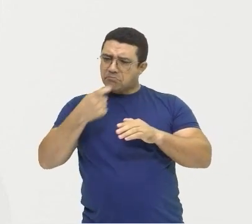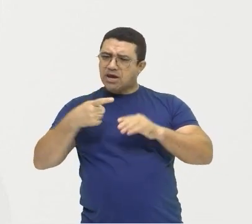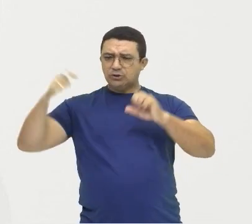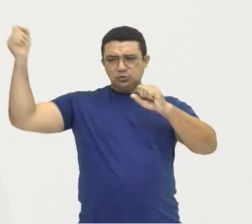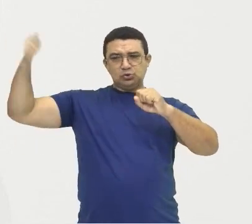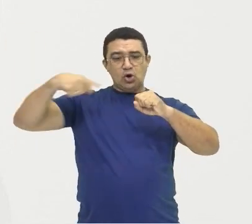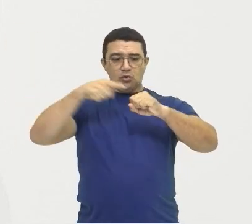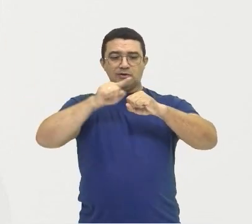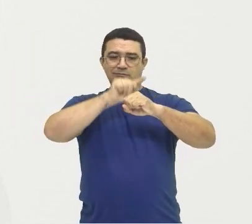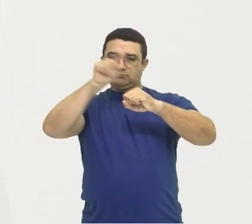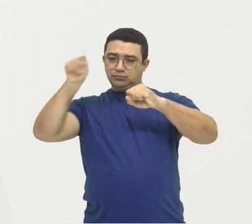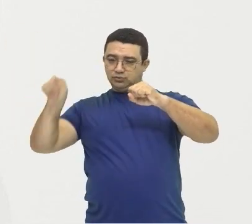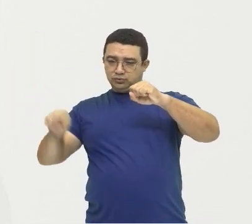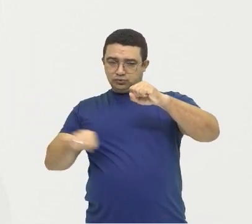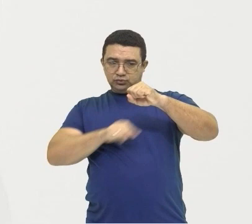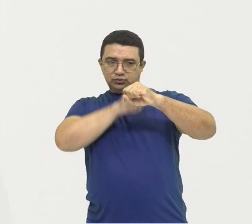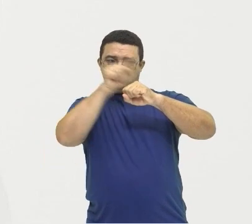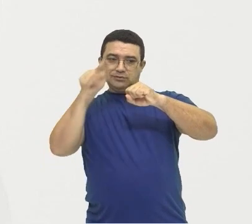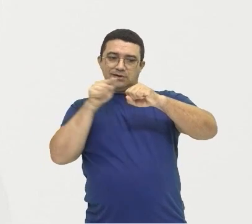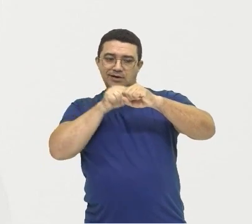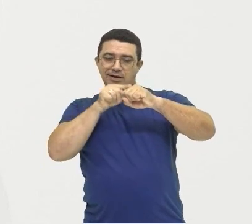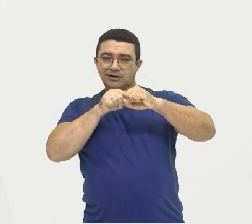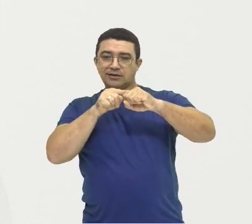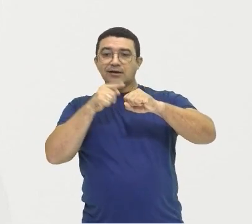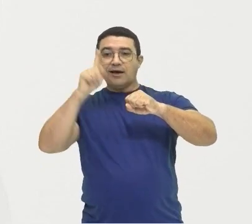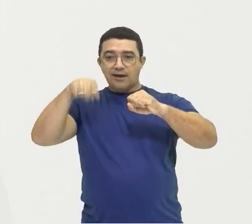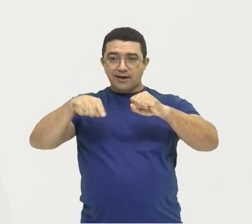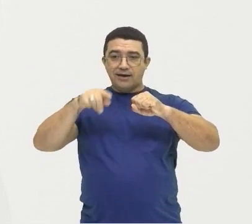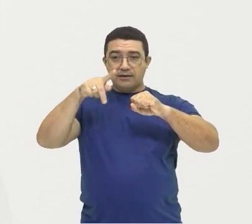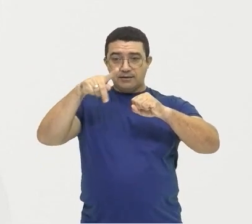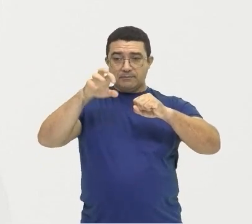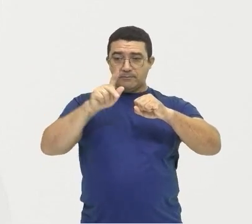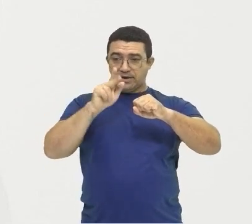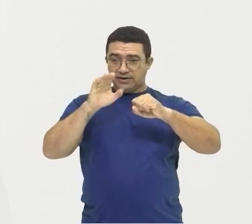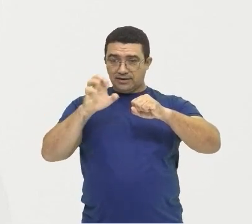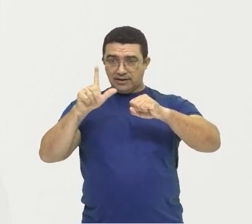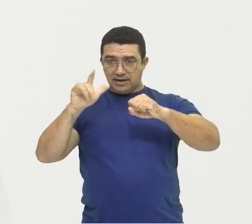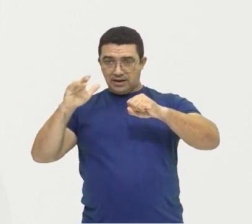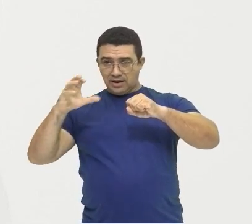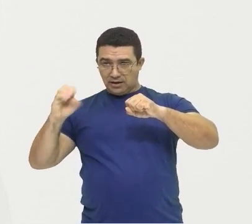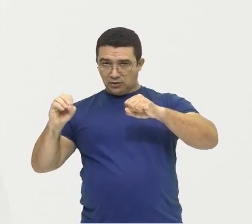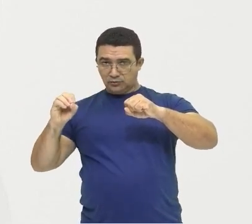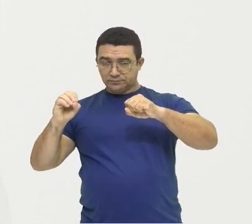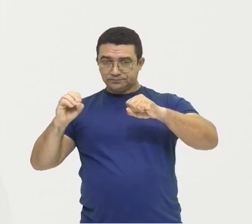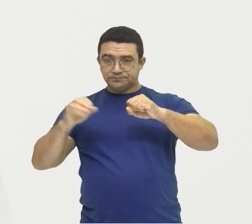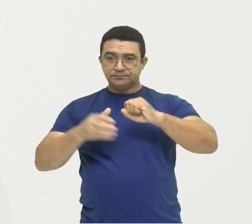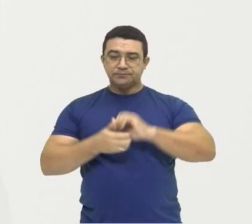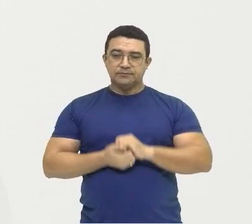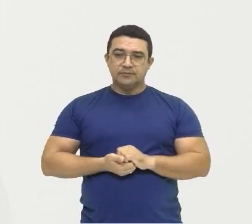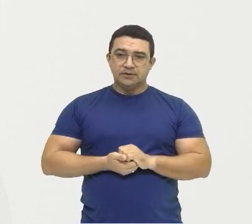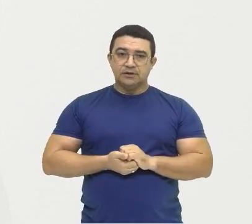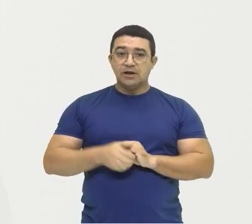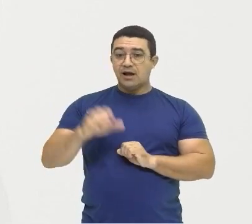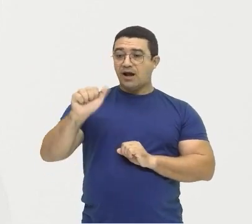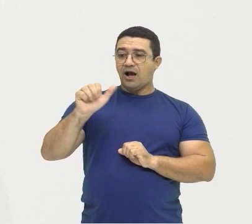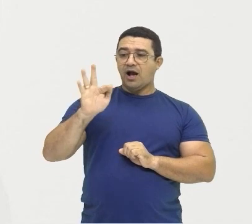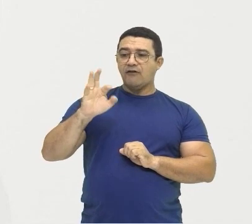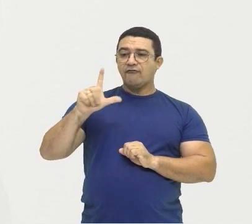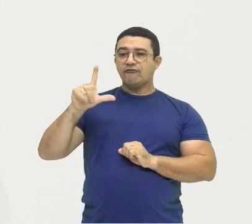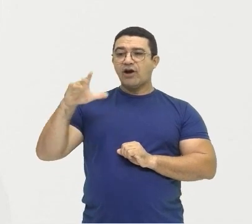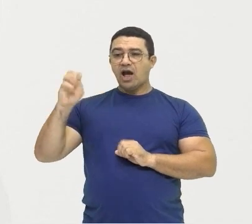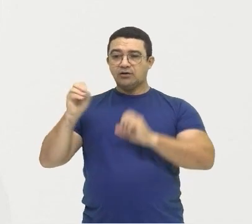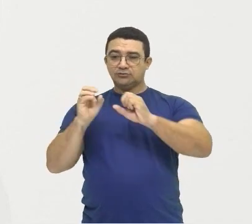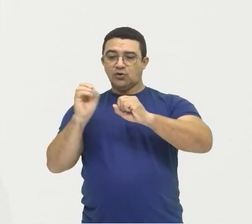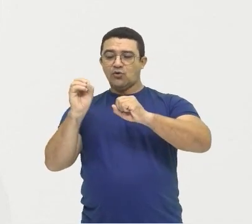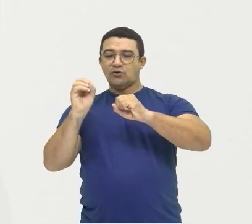Sol. Aí a gente chama essa posição onde ele está mais próximo do Sol, a gente chama de periélio, e o afélio é quando